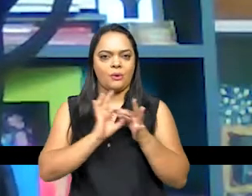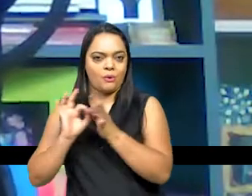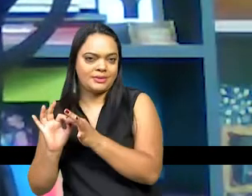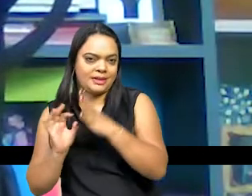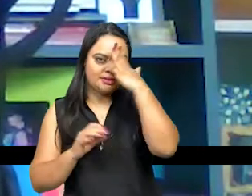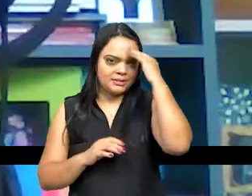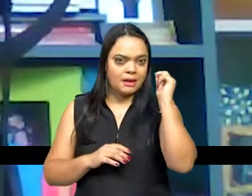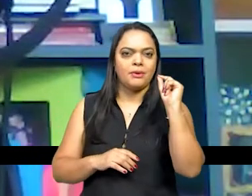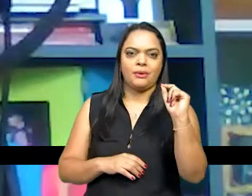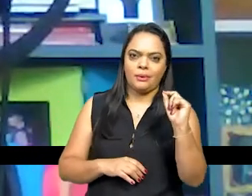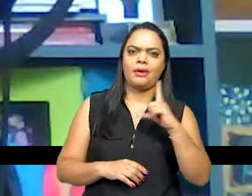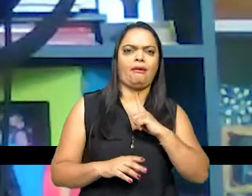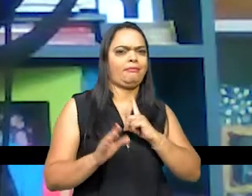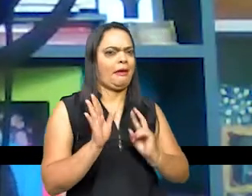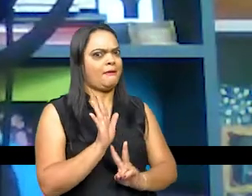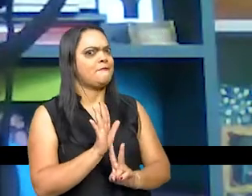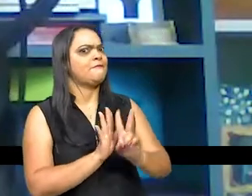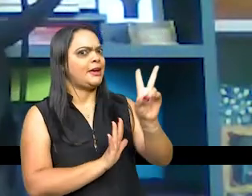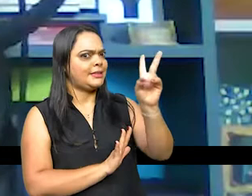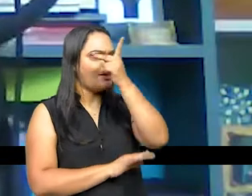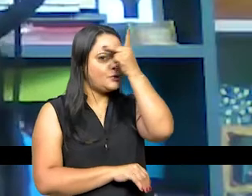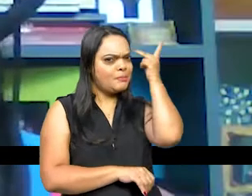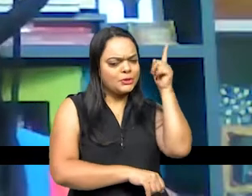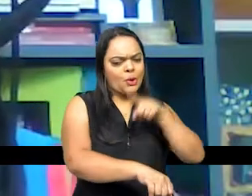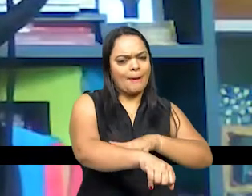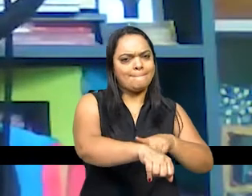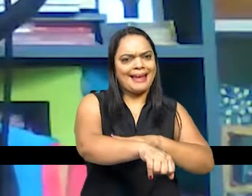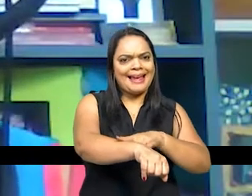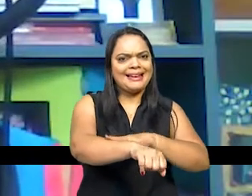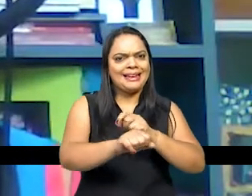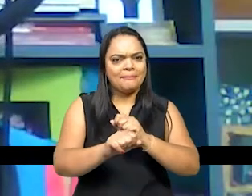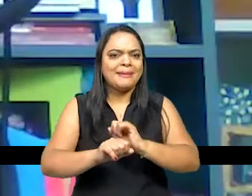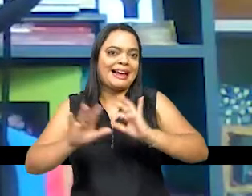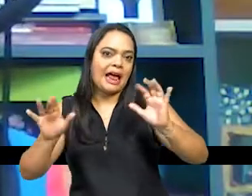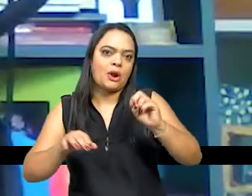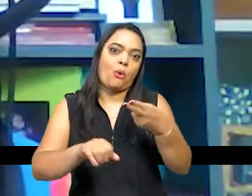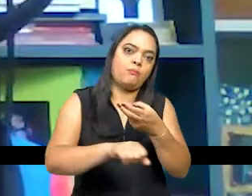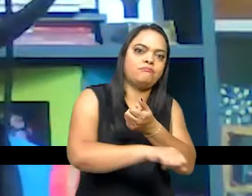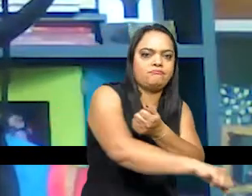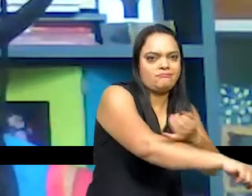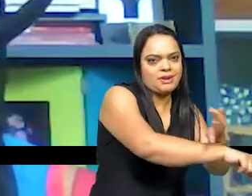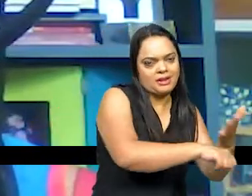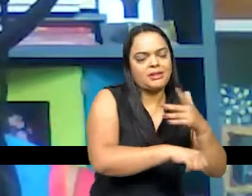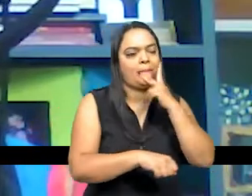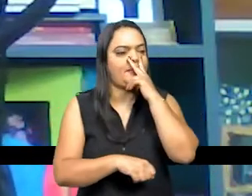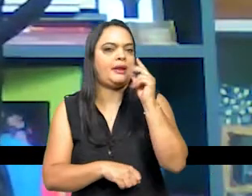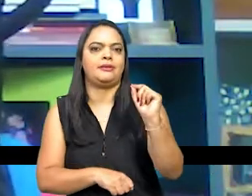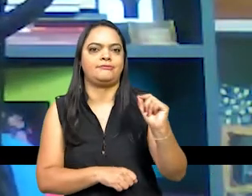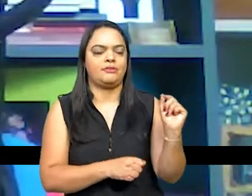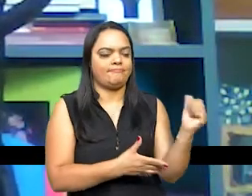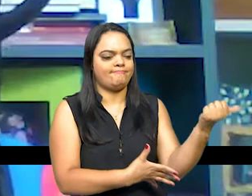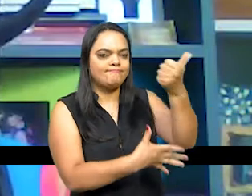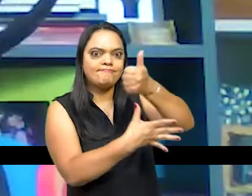ao cabo, que existem vantagens em ser mais claro ou em ser branco, né? Então, essa posição de privilégio e de